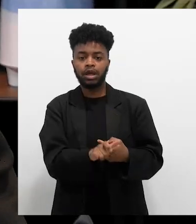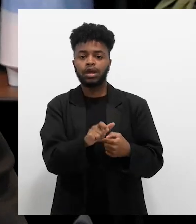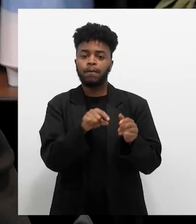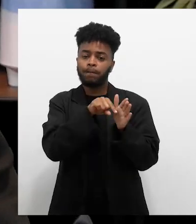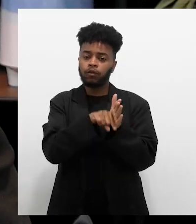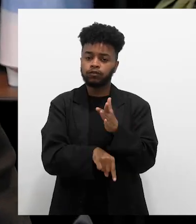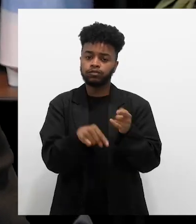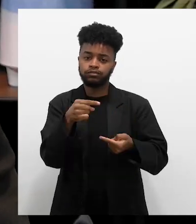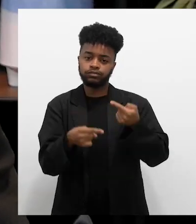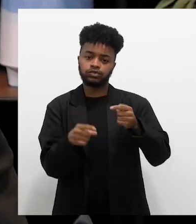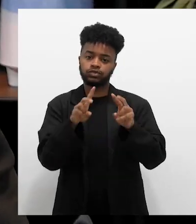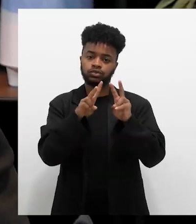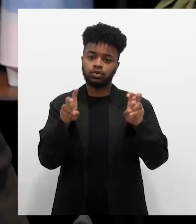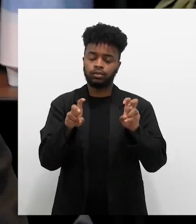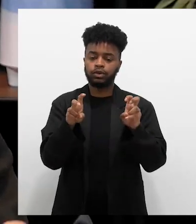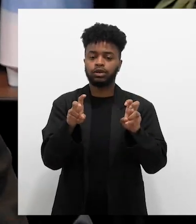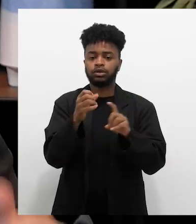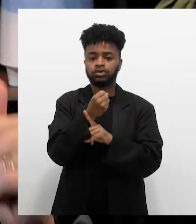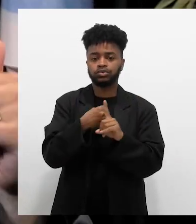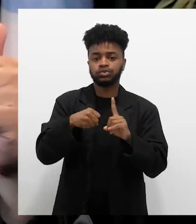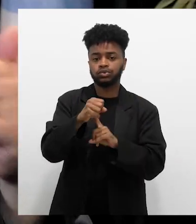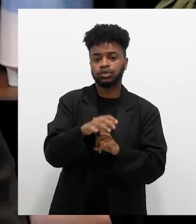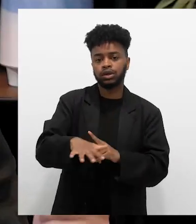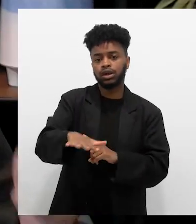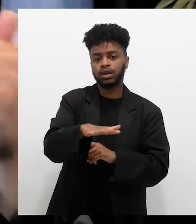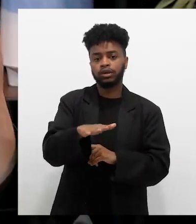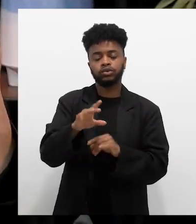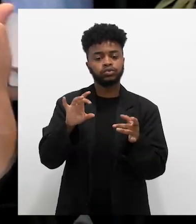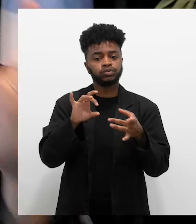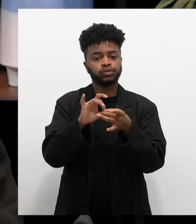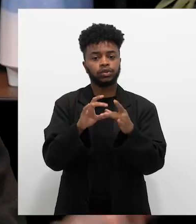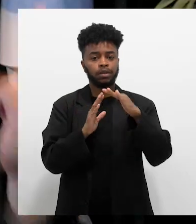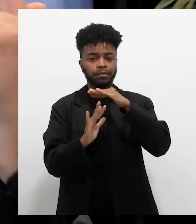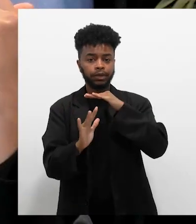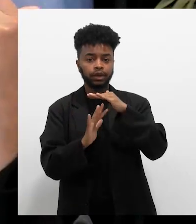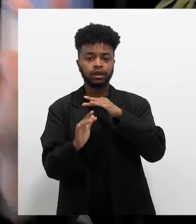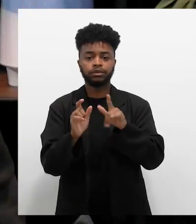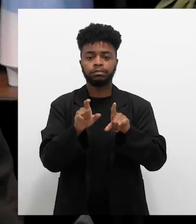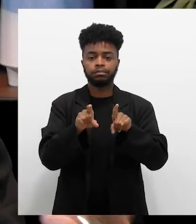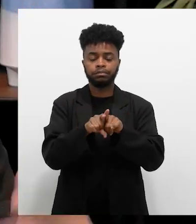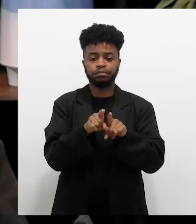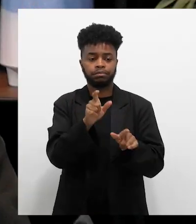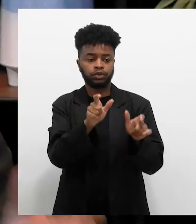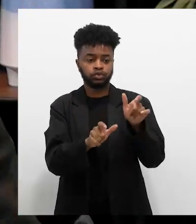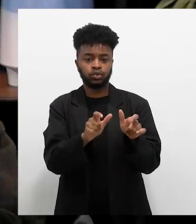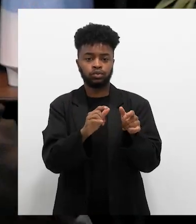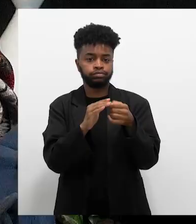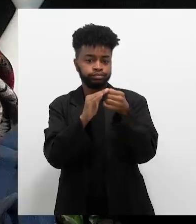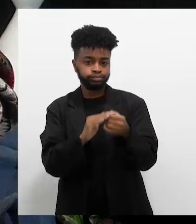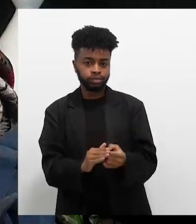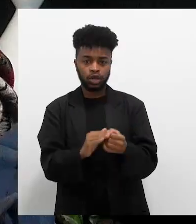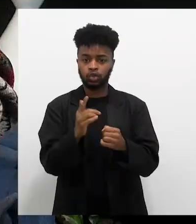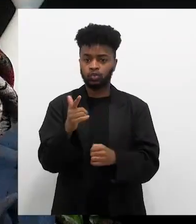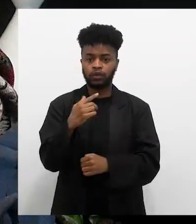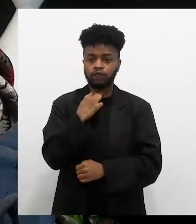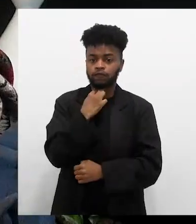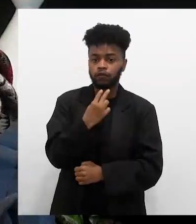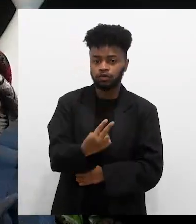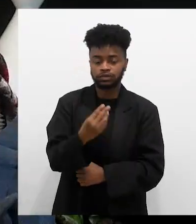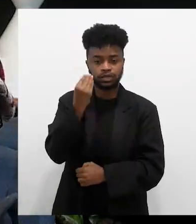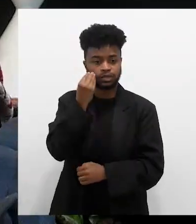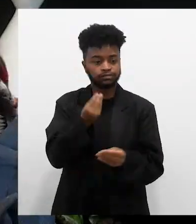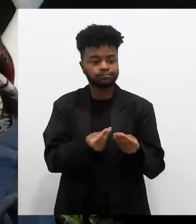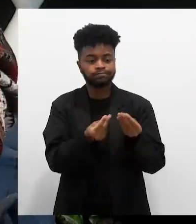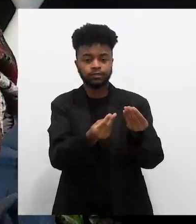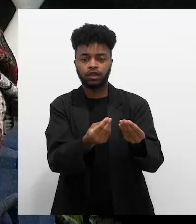debates, cartas sobre a questão social, envolvendo os mais pobres, os migrantes, os marginalizados, aquelas pessoas que não têm voz, como